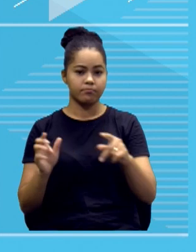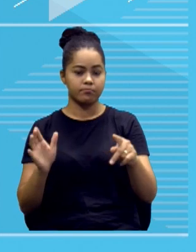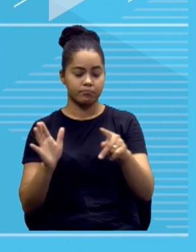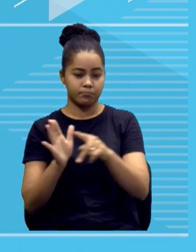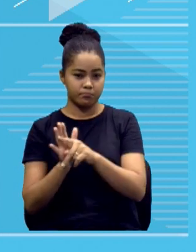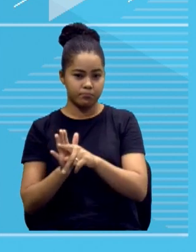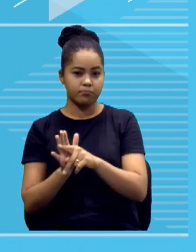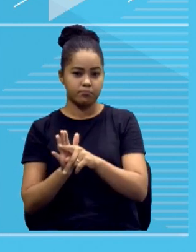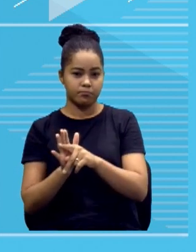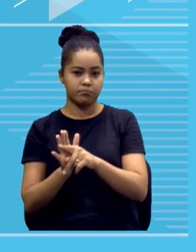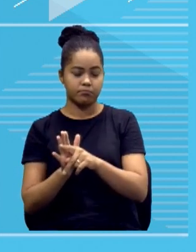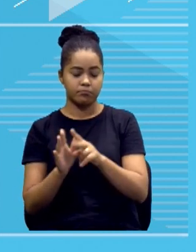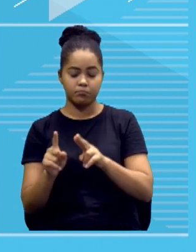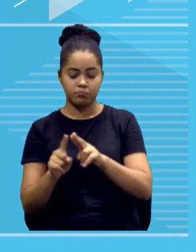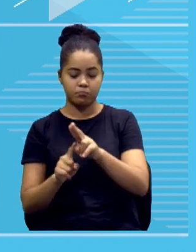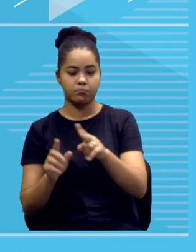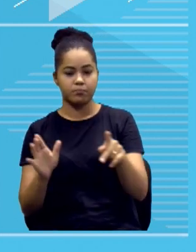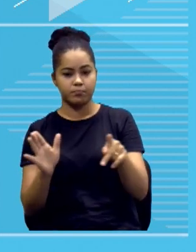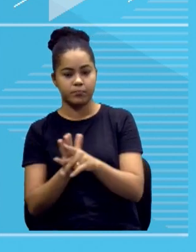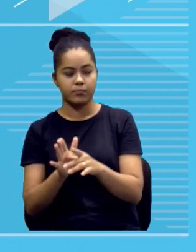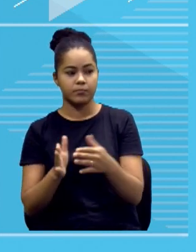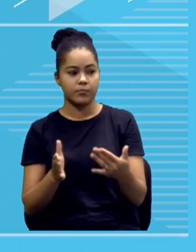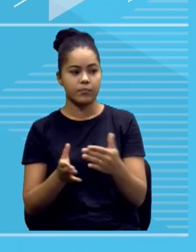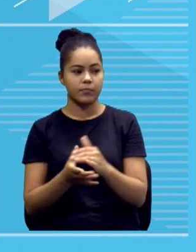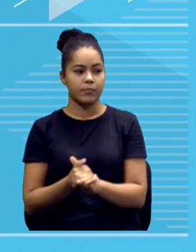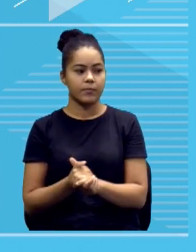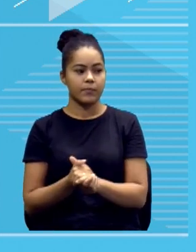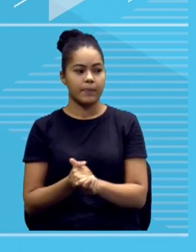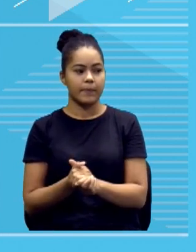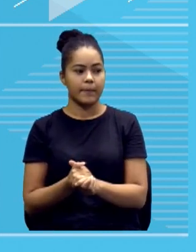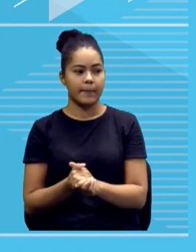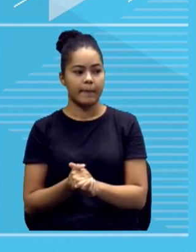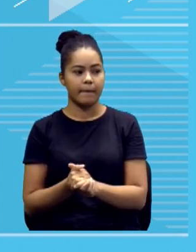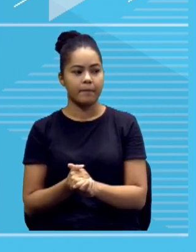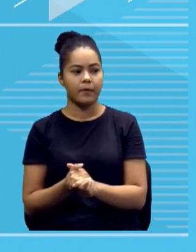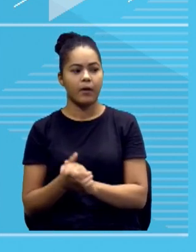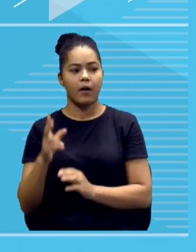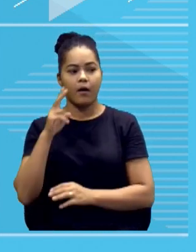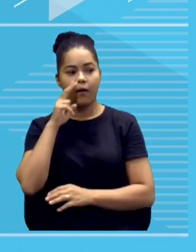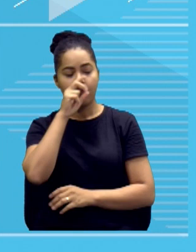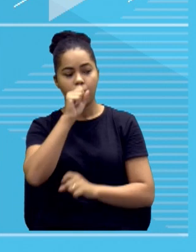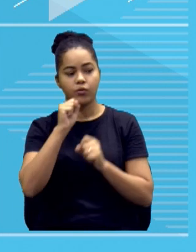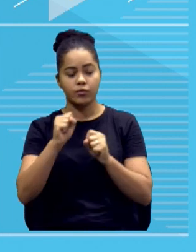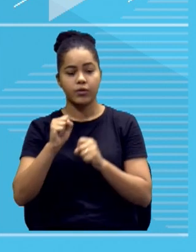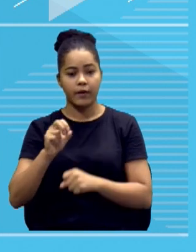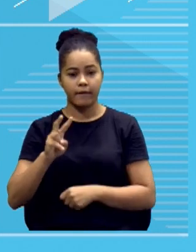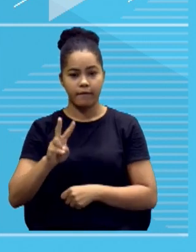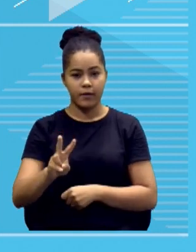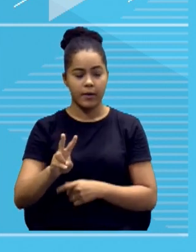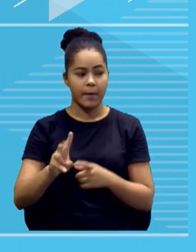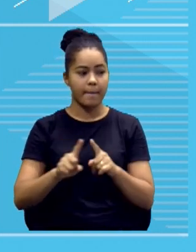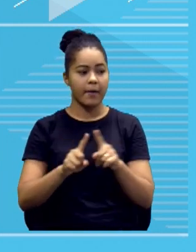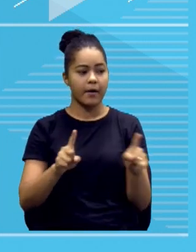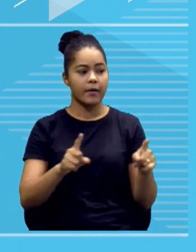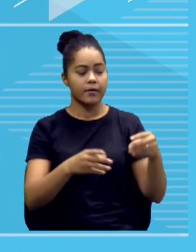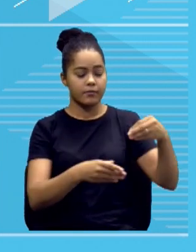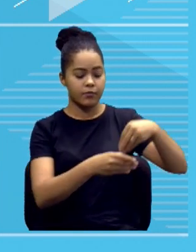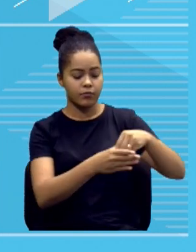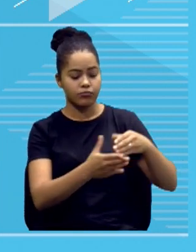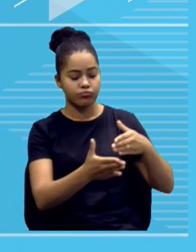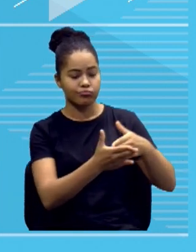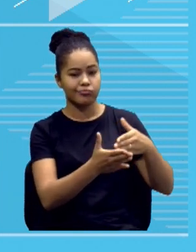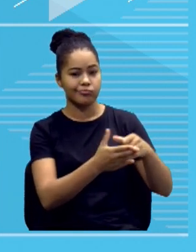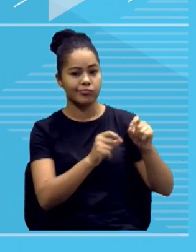elétrica são em volts. A resistência interna é em ohm e a corrente é